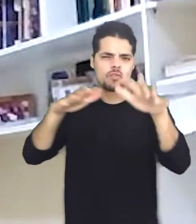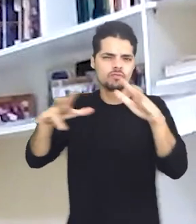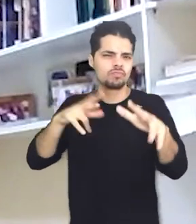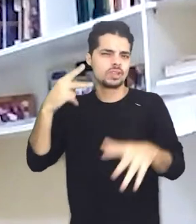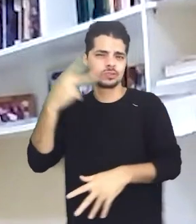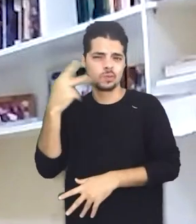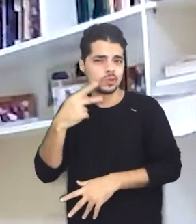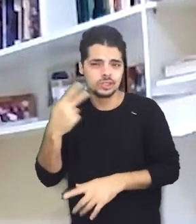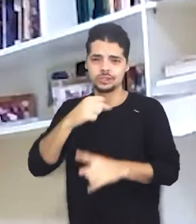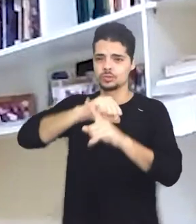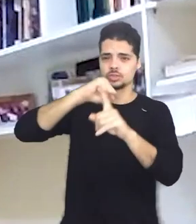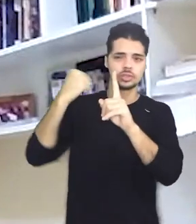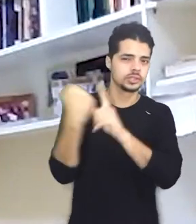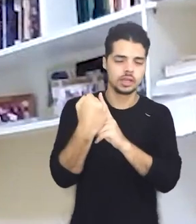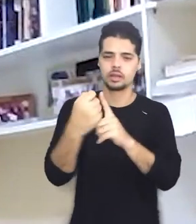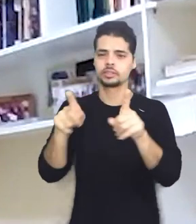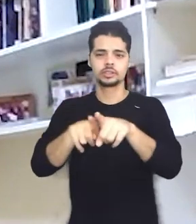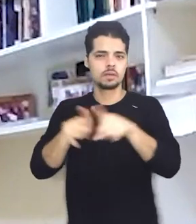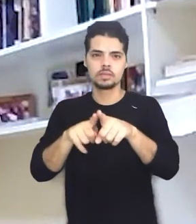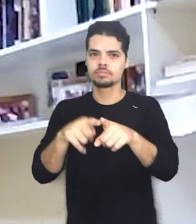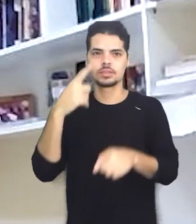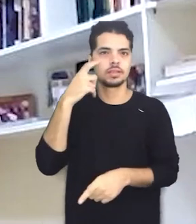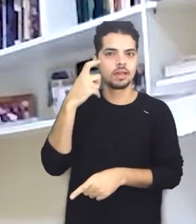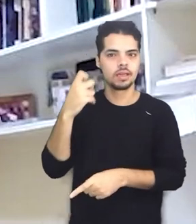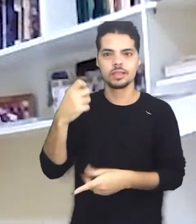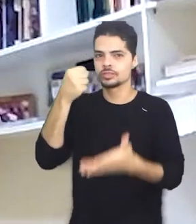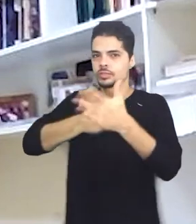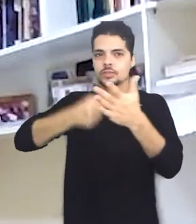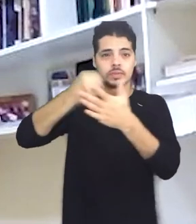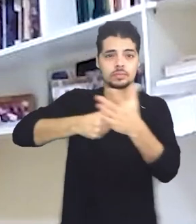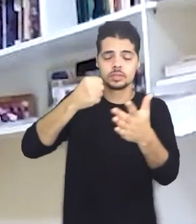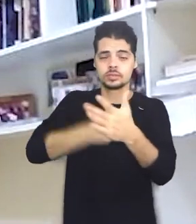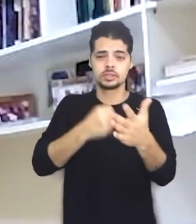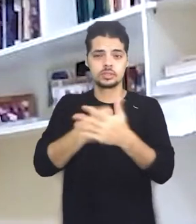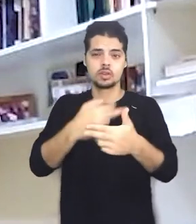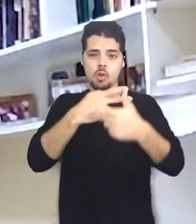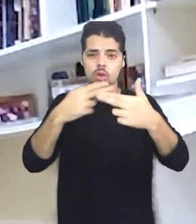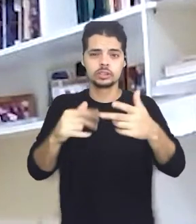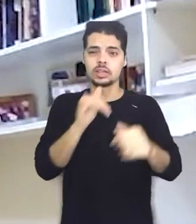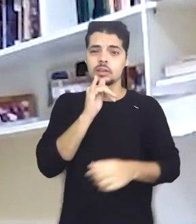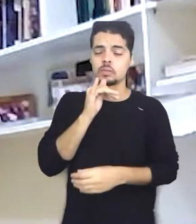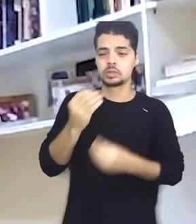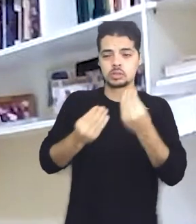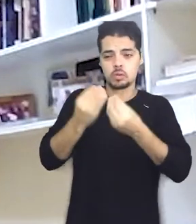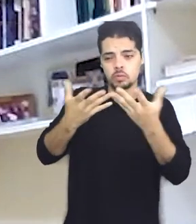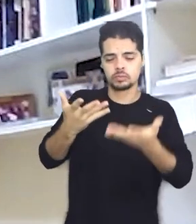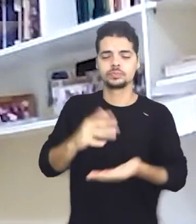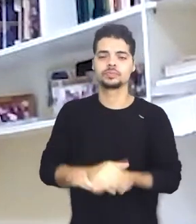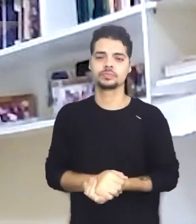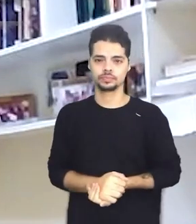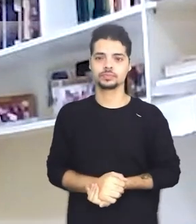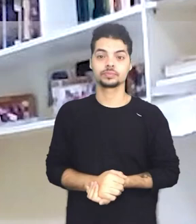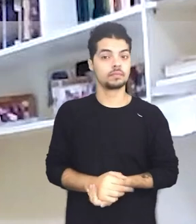políticos e sociais, como as ocorridas em Pernambuco e no Rio Grande do Sul, que tinham a ideia de separação política em